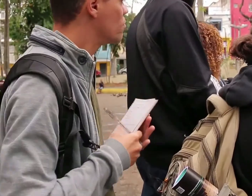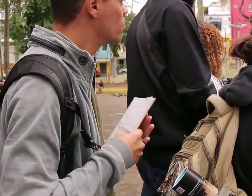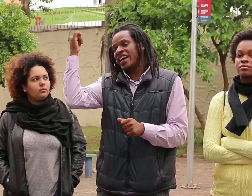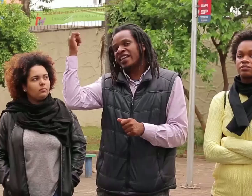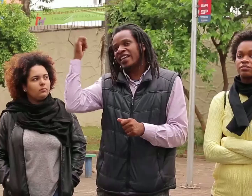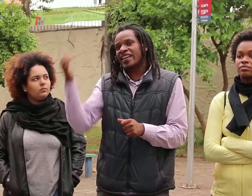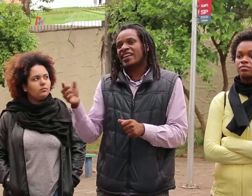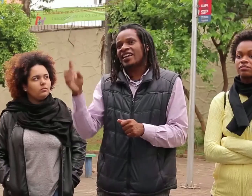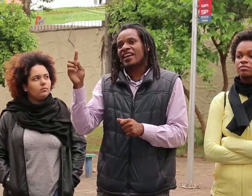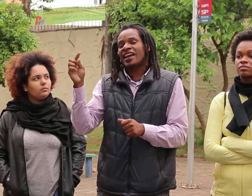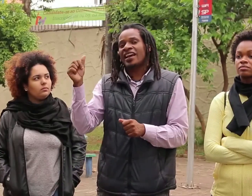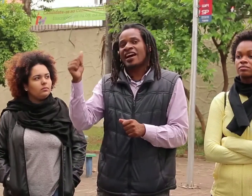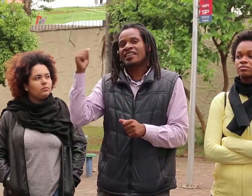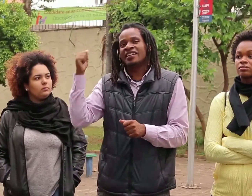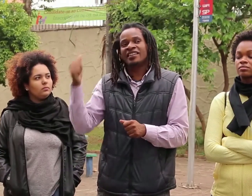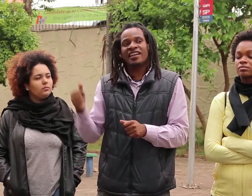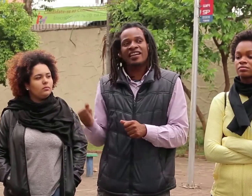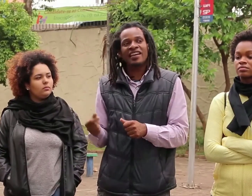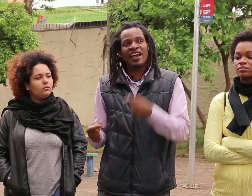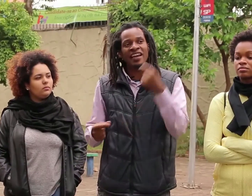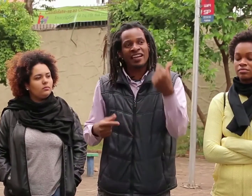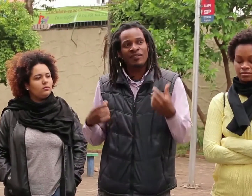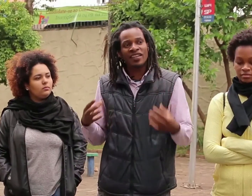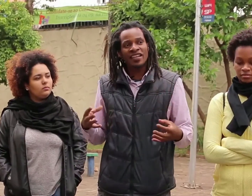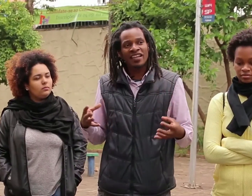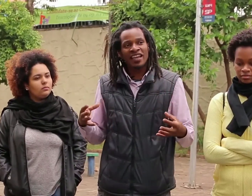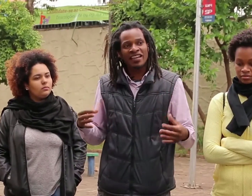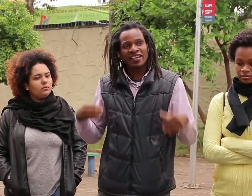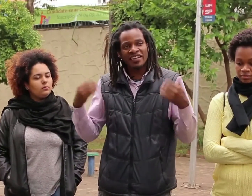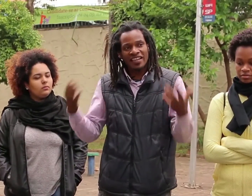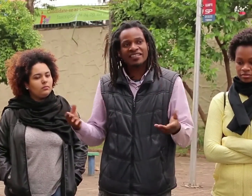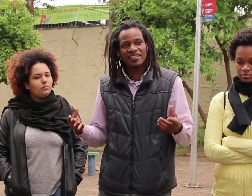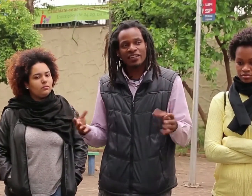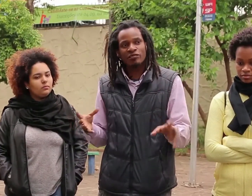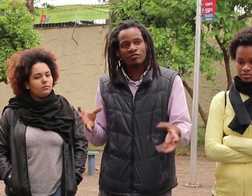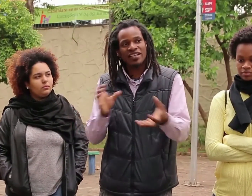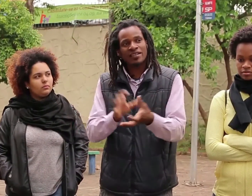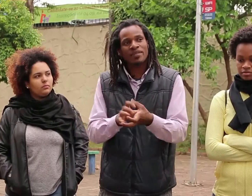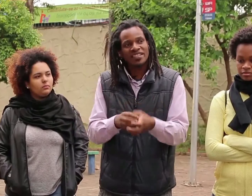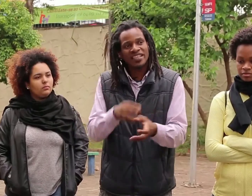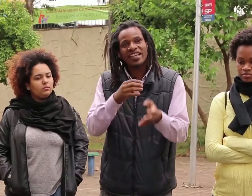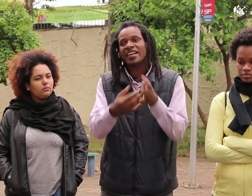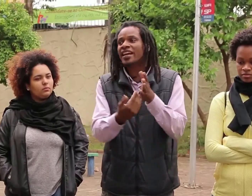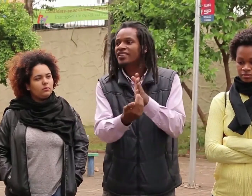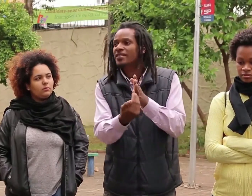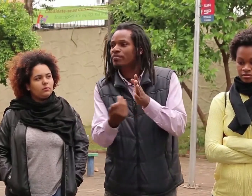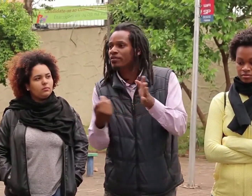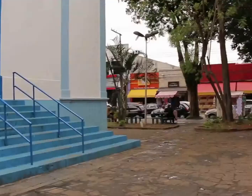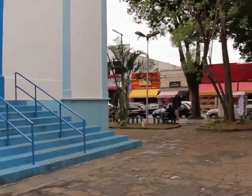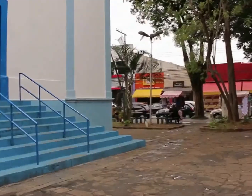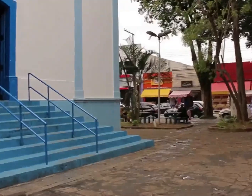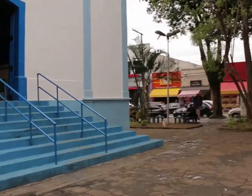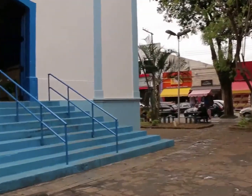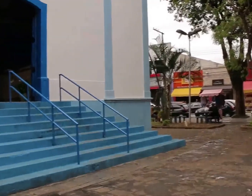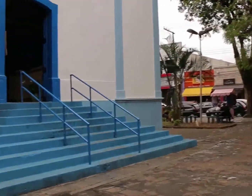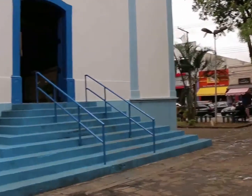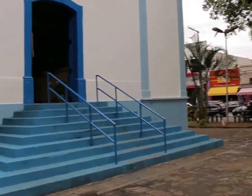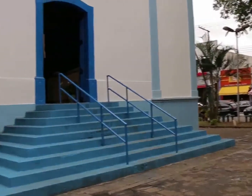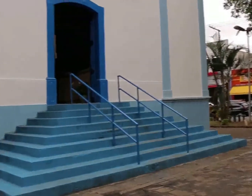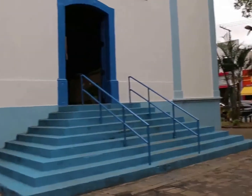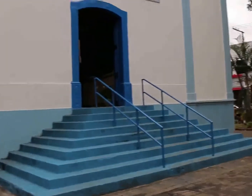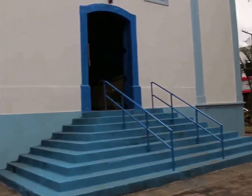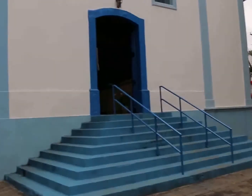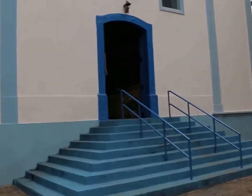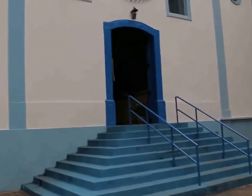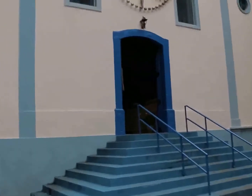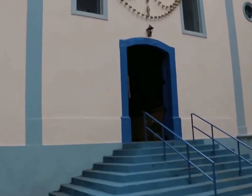igreja. E aqui, a Nenê, ela cresceu dessa parceria aí depois. As coisas caminham